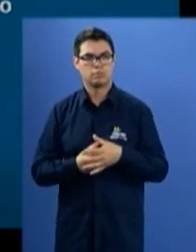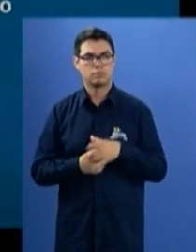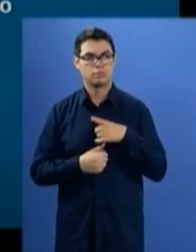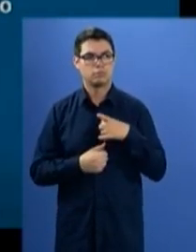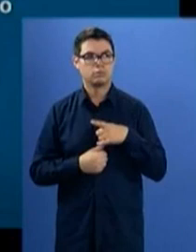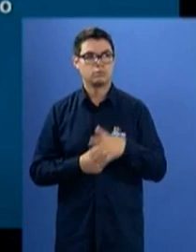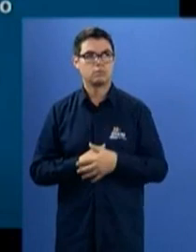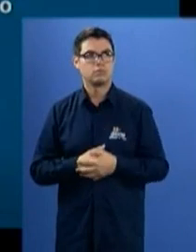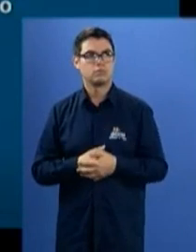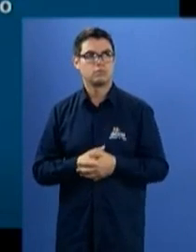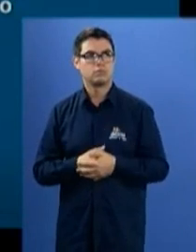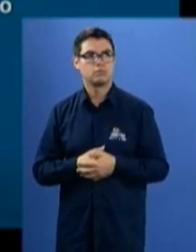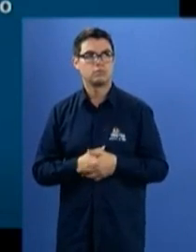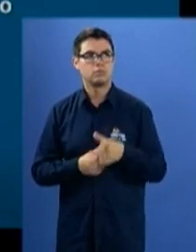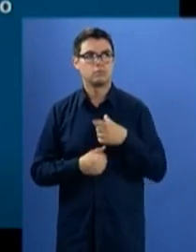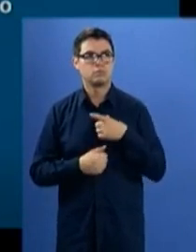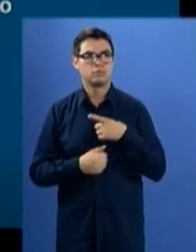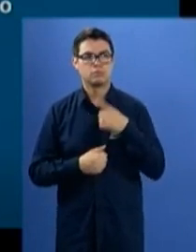operações